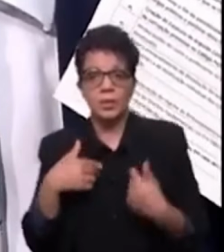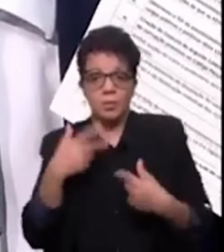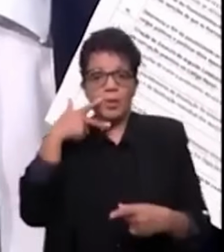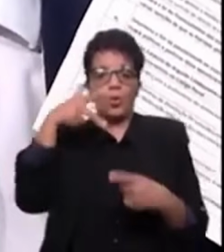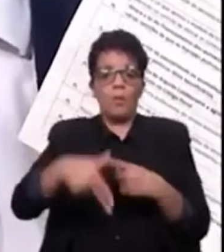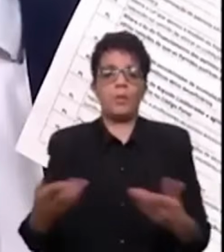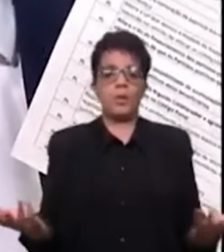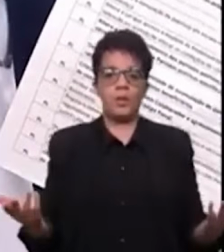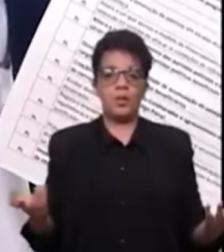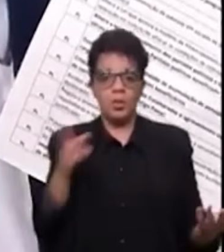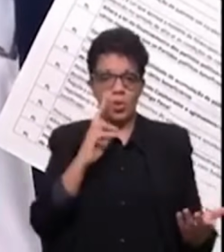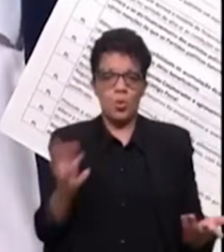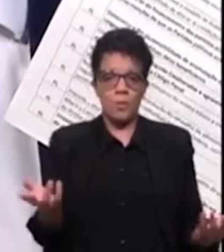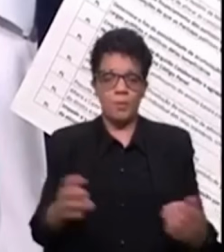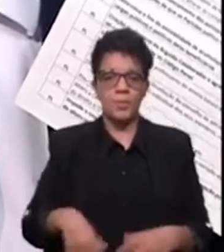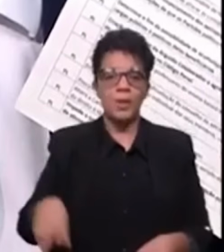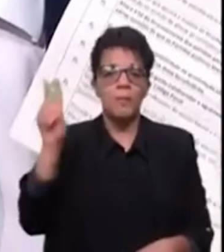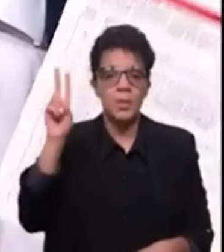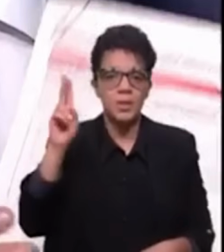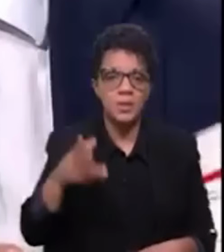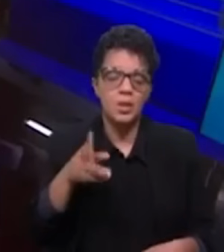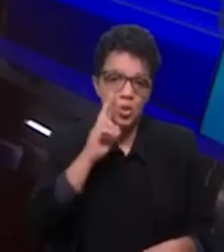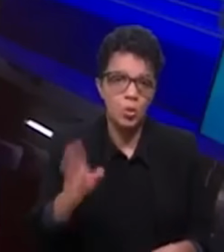me interromper desculpe o PSD